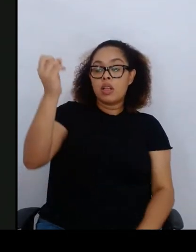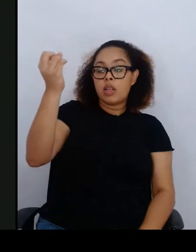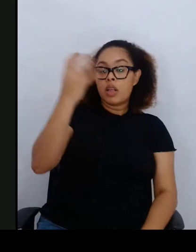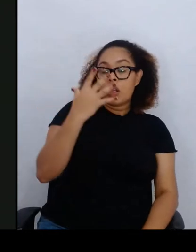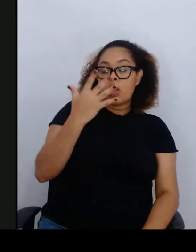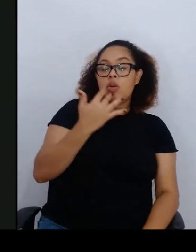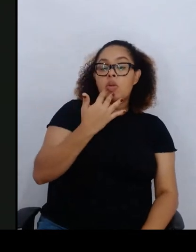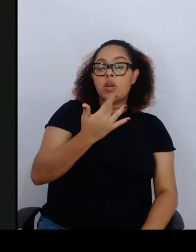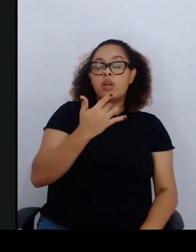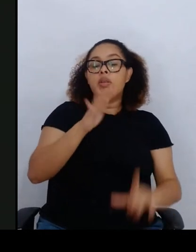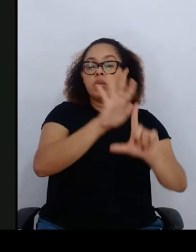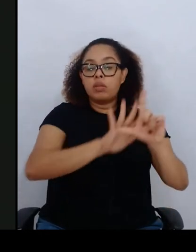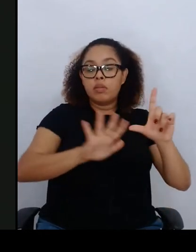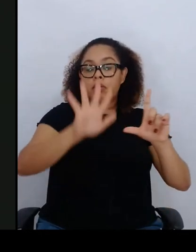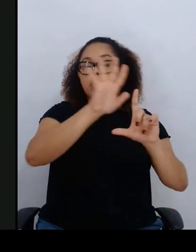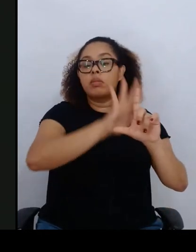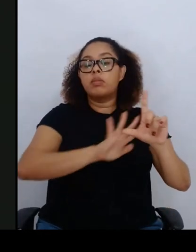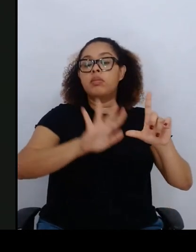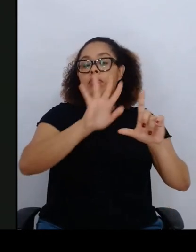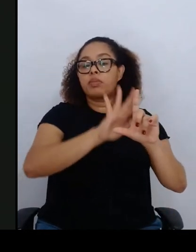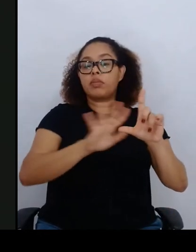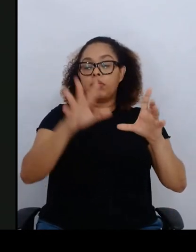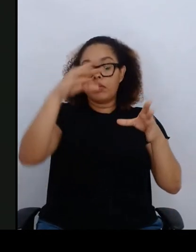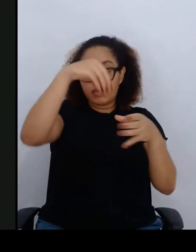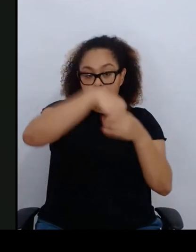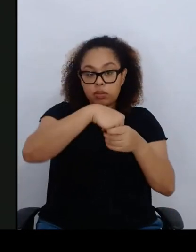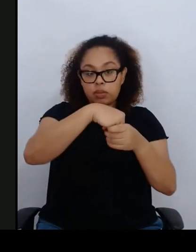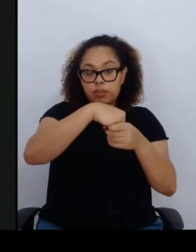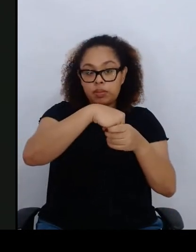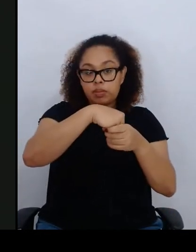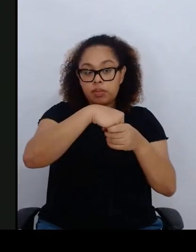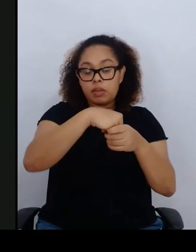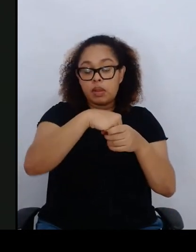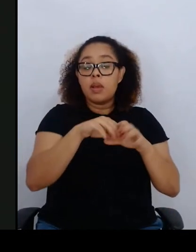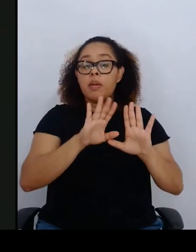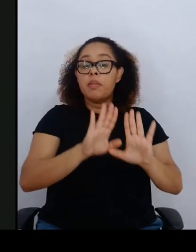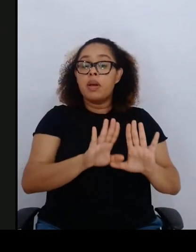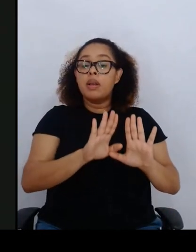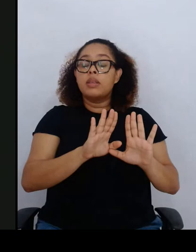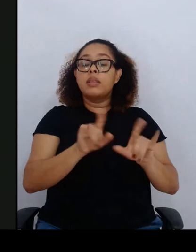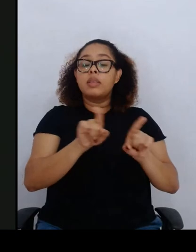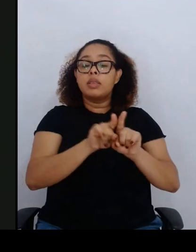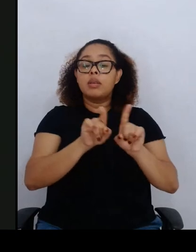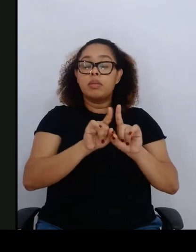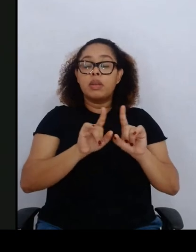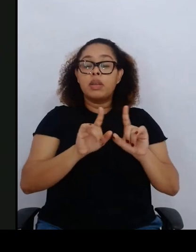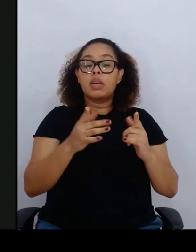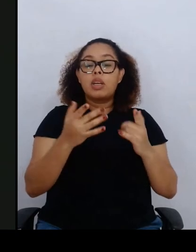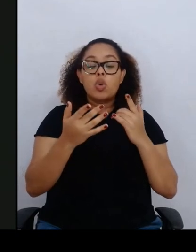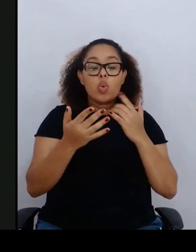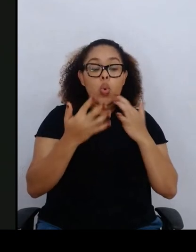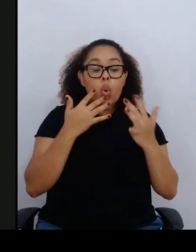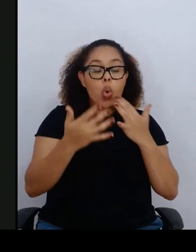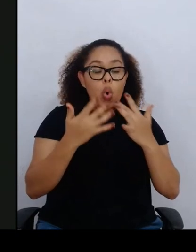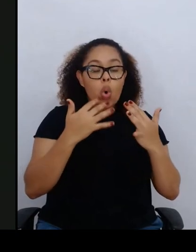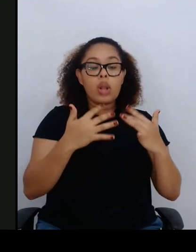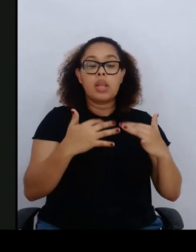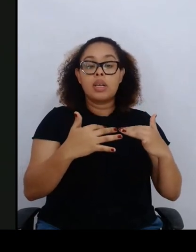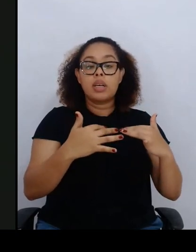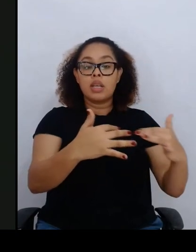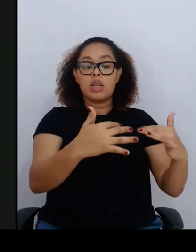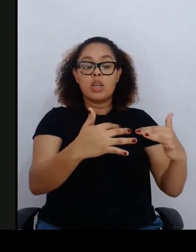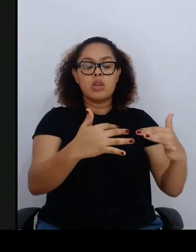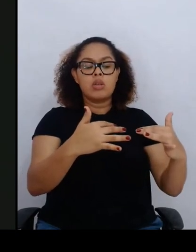paisagem marroquina acabam se filtrando no seu trabalho mas ao mesmo tempo essa plataforma colorida foi interpretada por